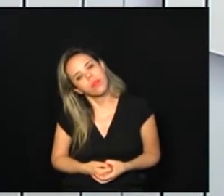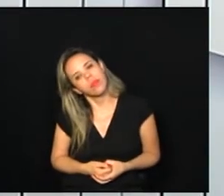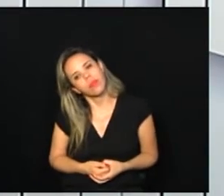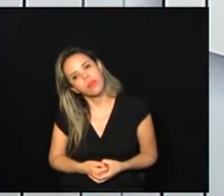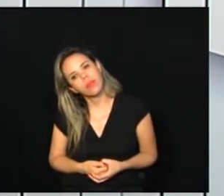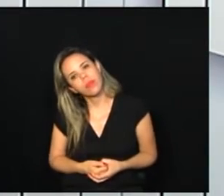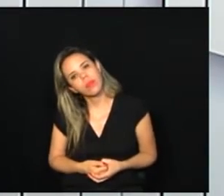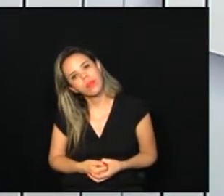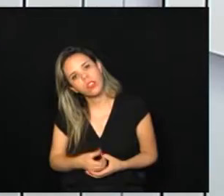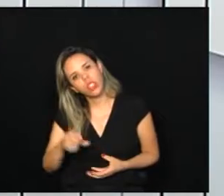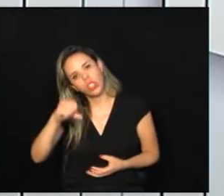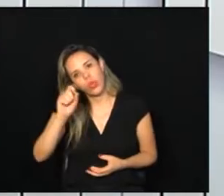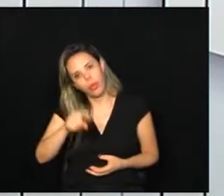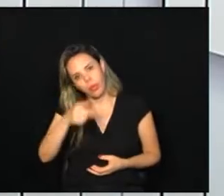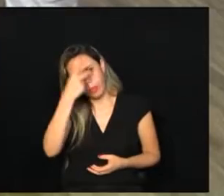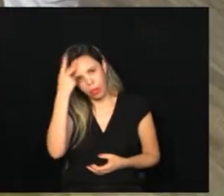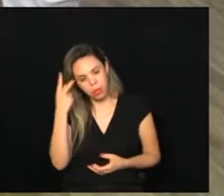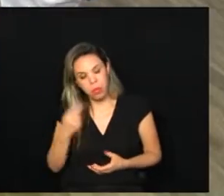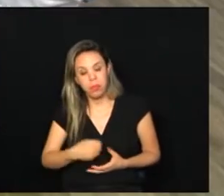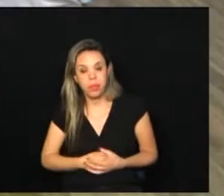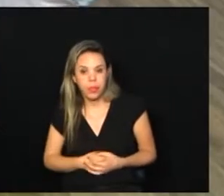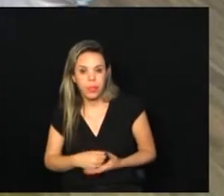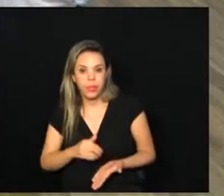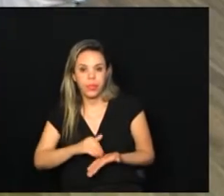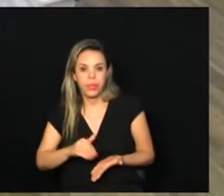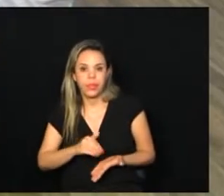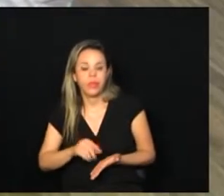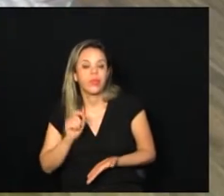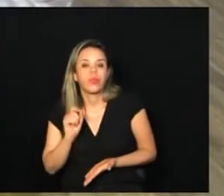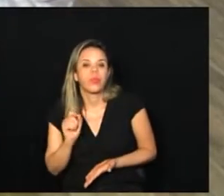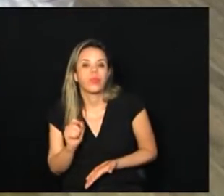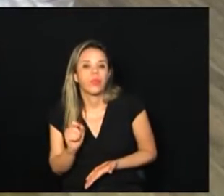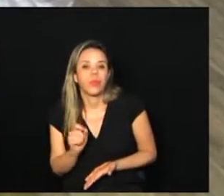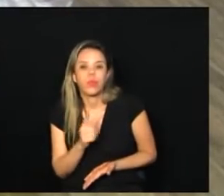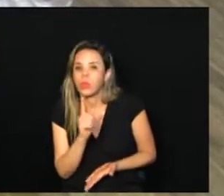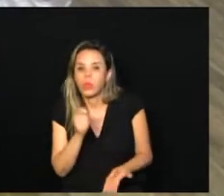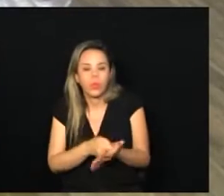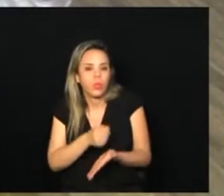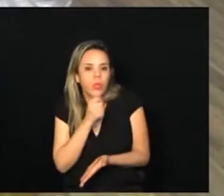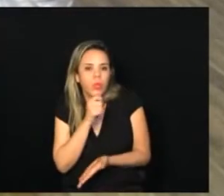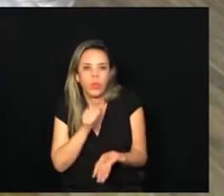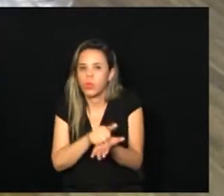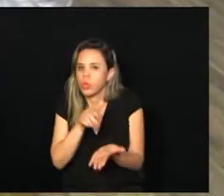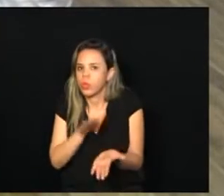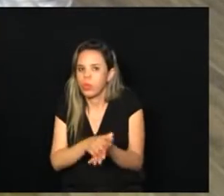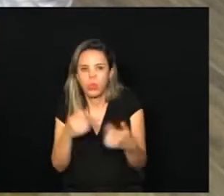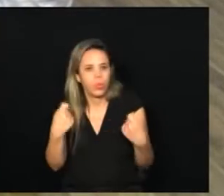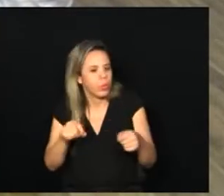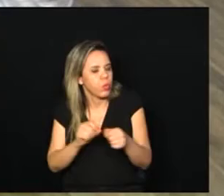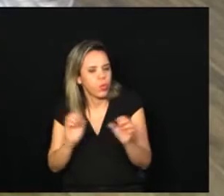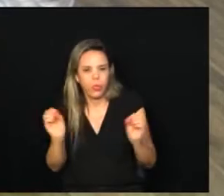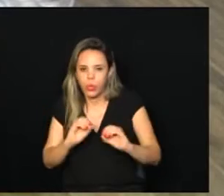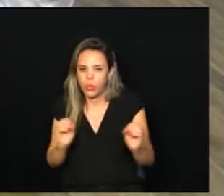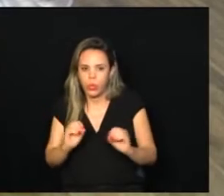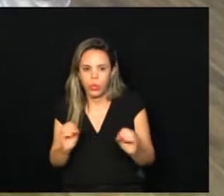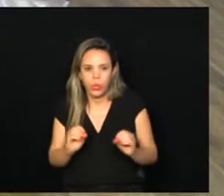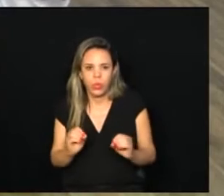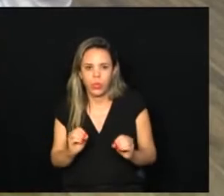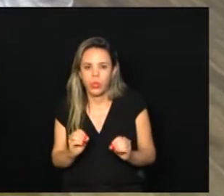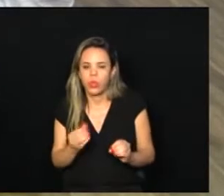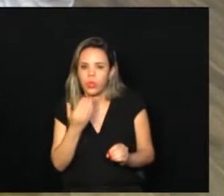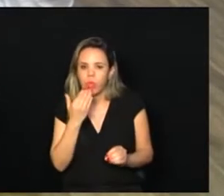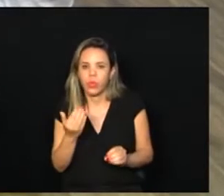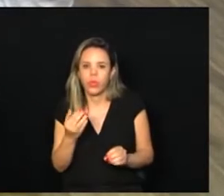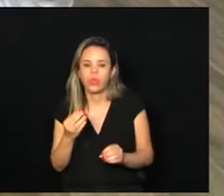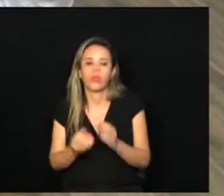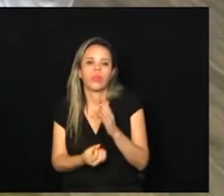www.indec.com.br para essas 9 mil pessoas. Secretário, quem então não pagou a multa, ele não precisa fazer nenhum tipo de recurso, como